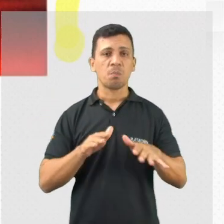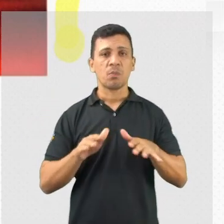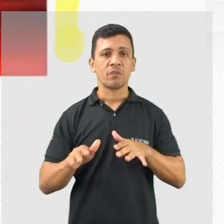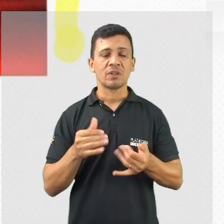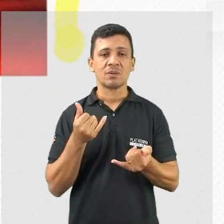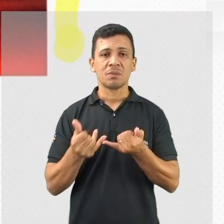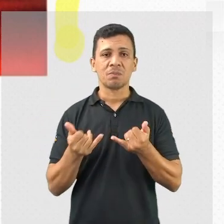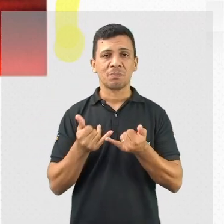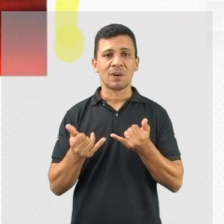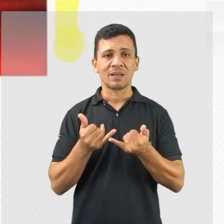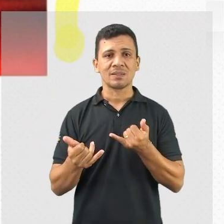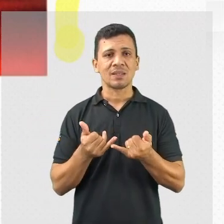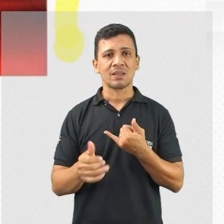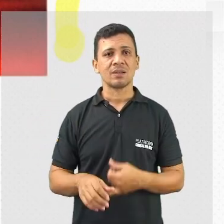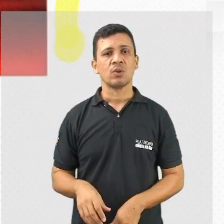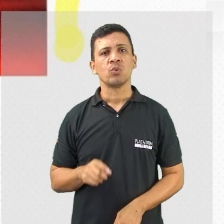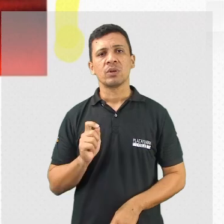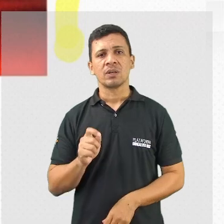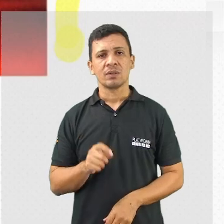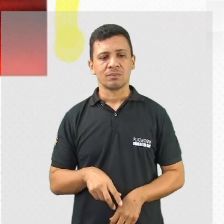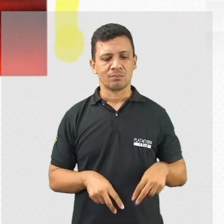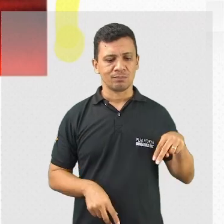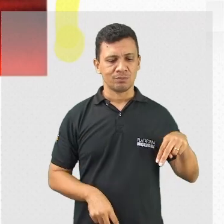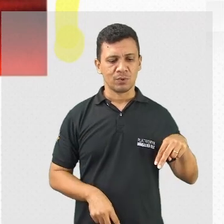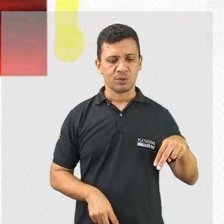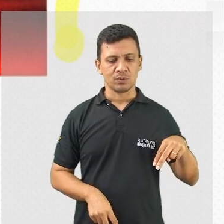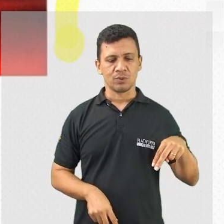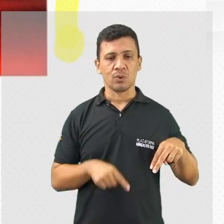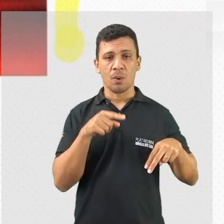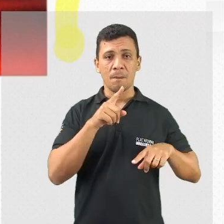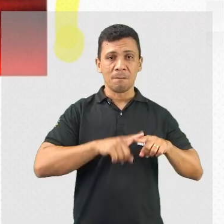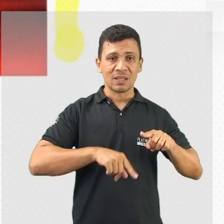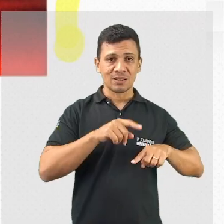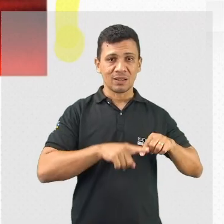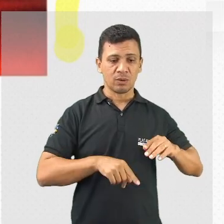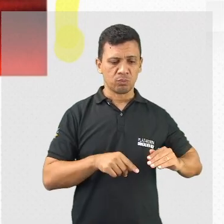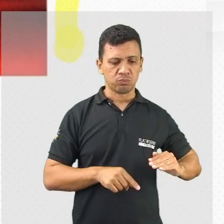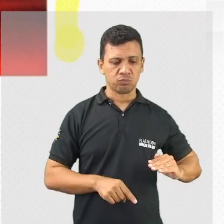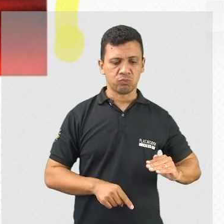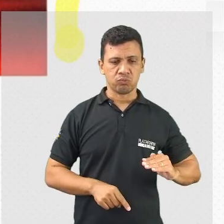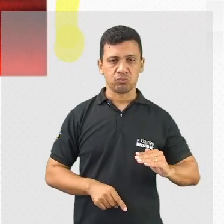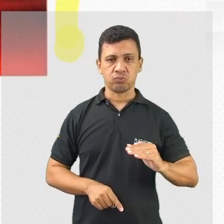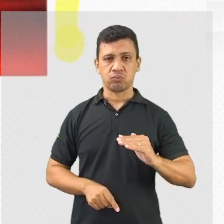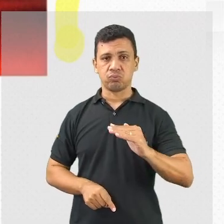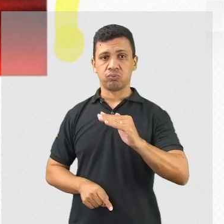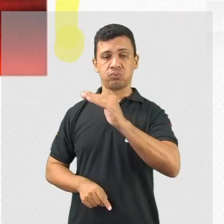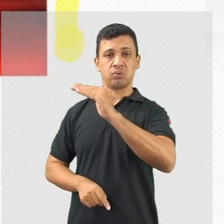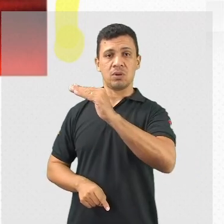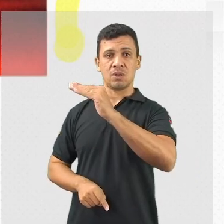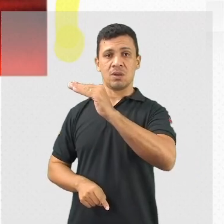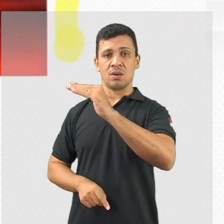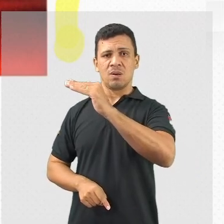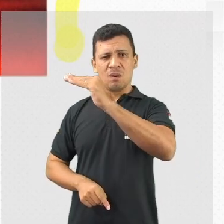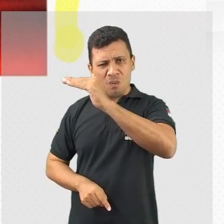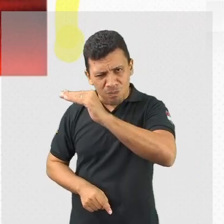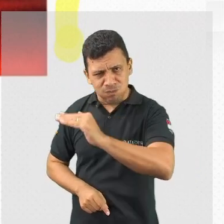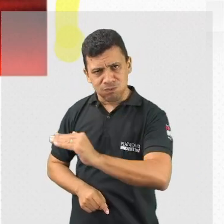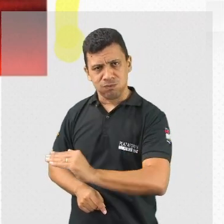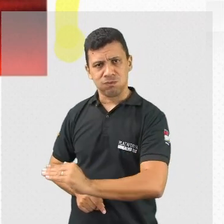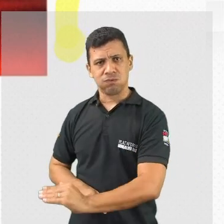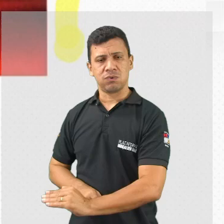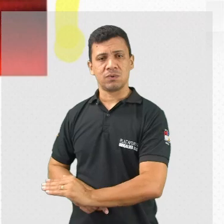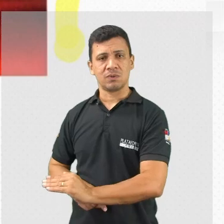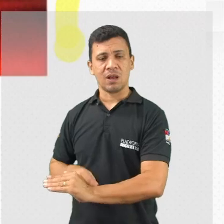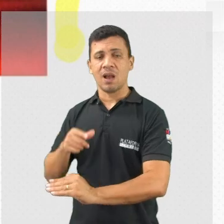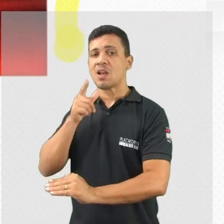escada rolante. Material sobe, ó, e depois ele desce pesada. Aí ele desceu,